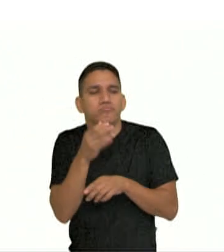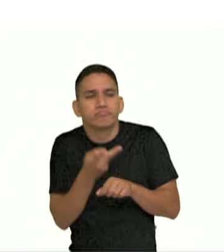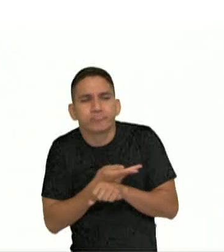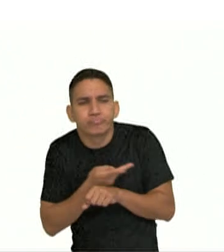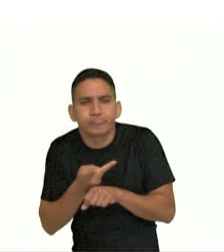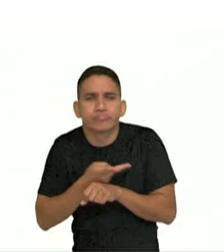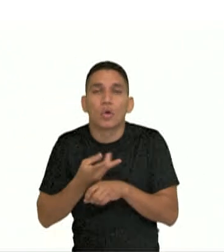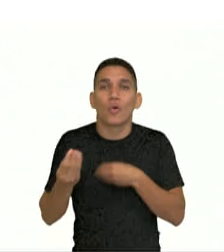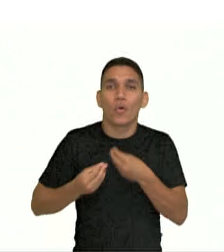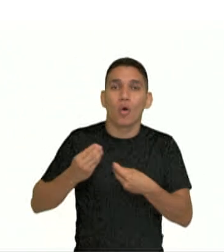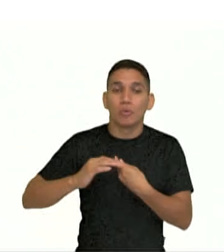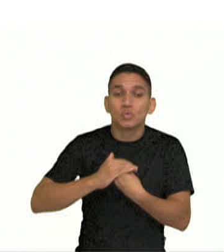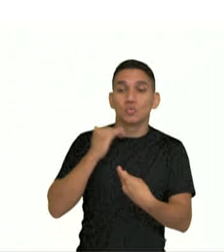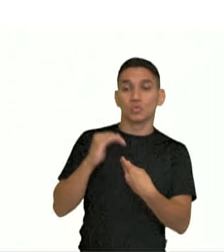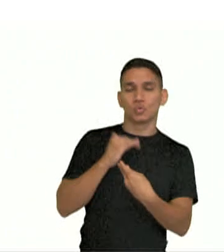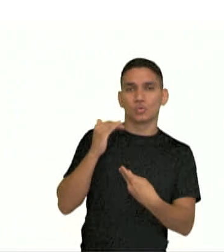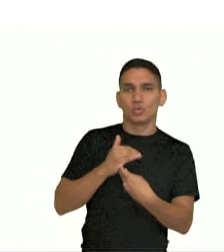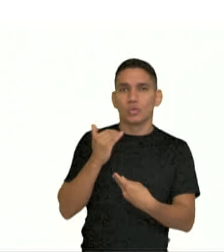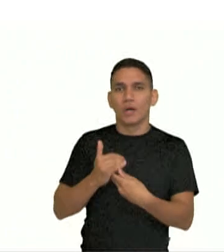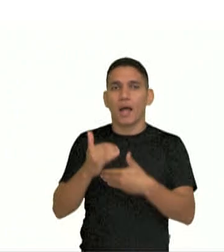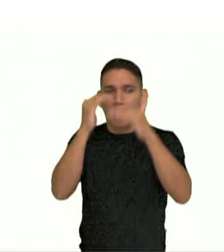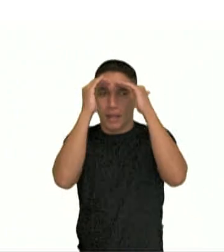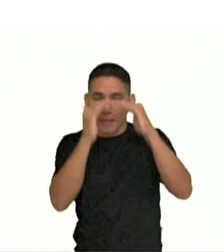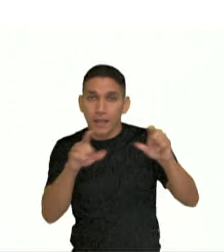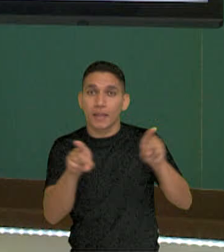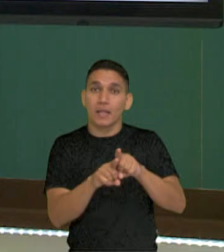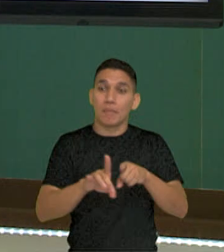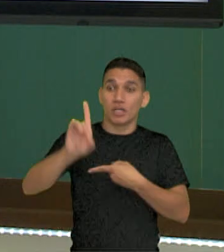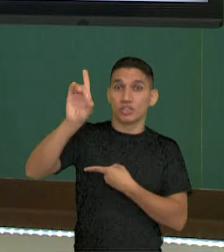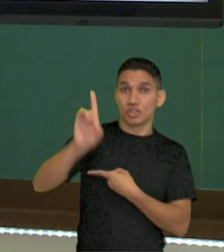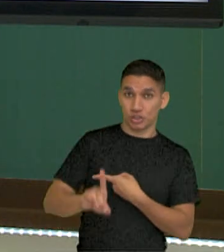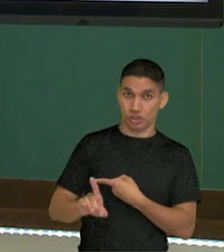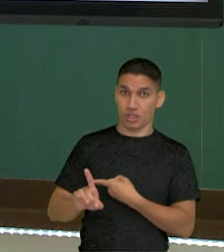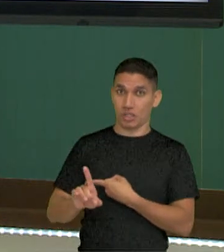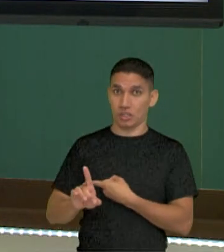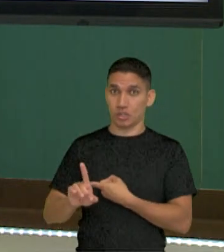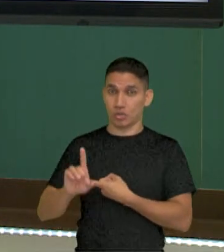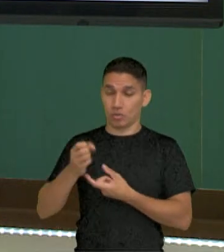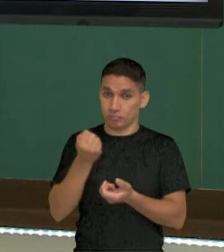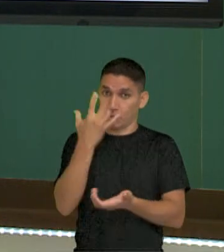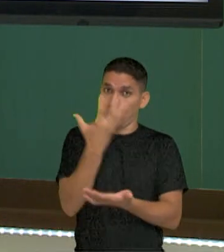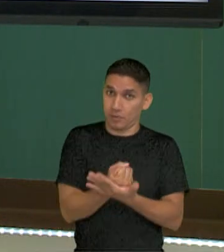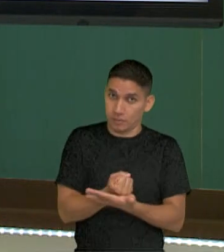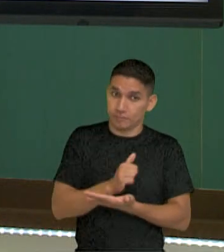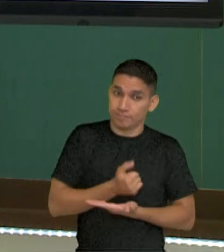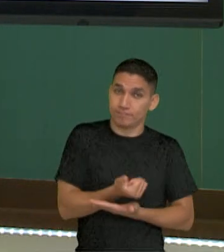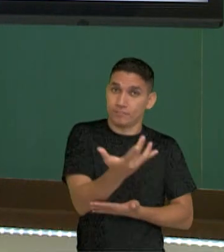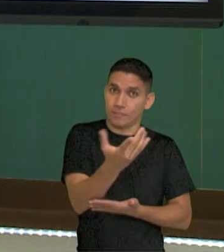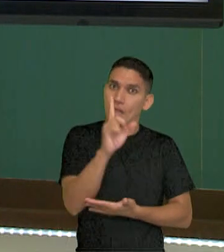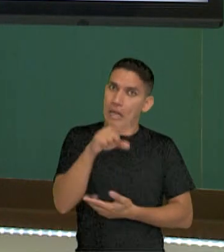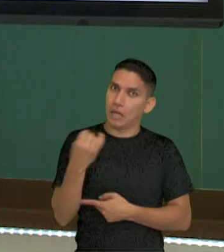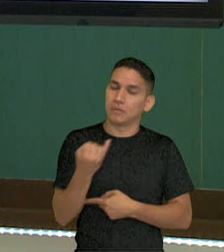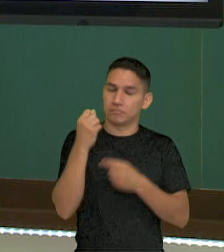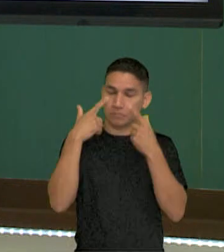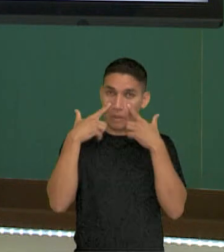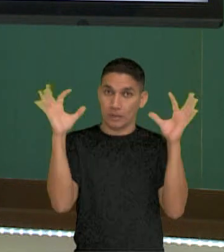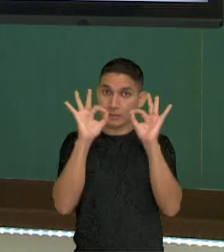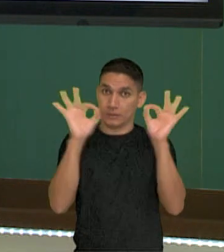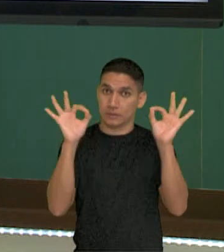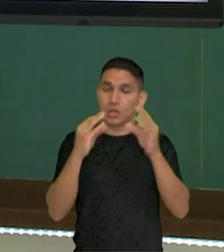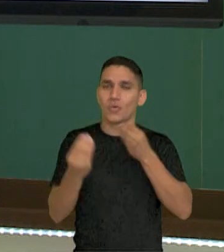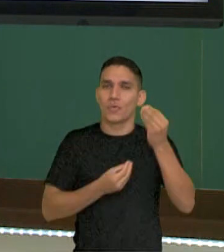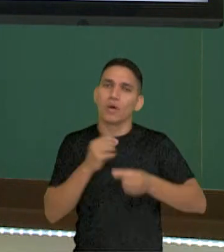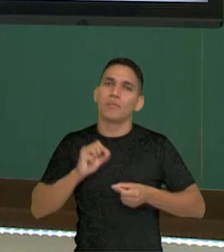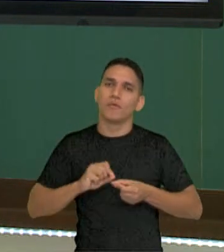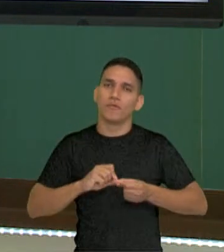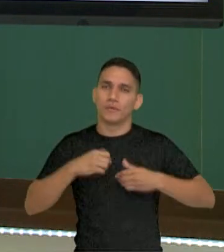sobre respeito a direitos autorais. Então, esse é um tópico muito importante, que vocês devem prestar atenção sobre